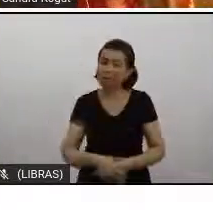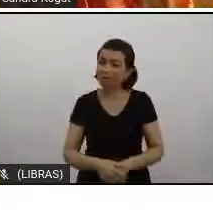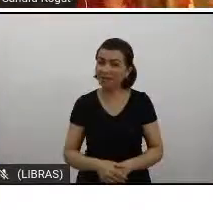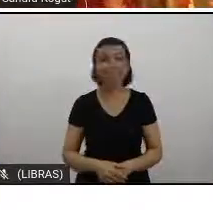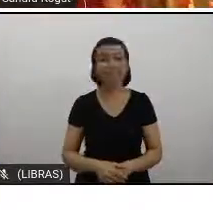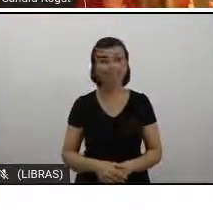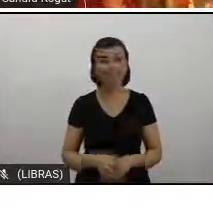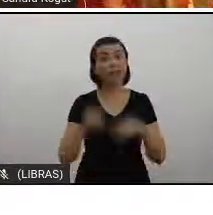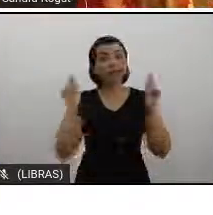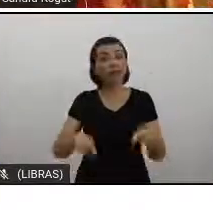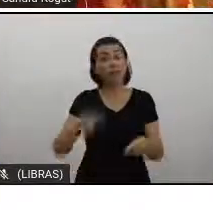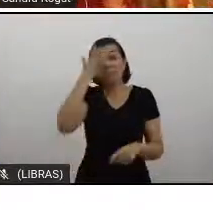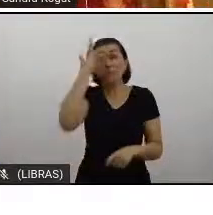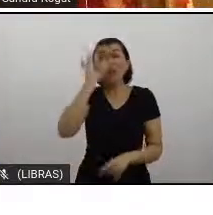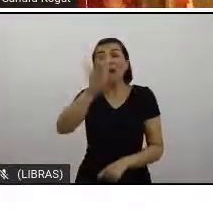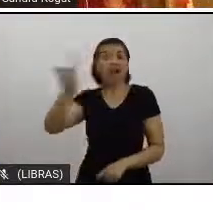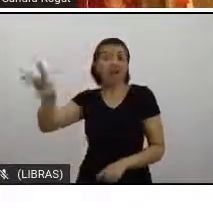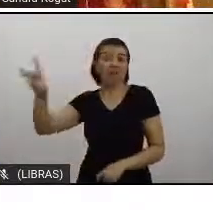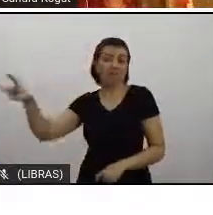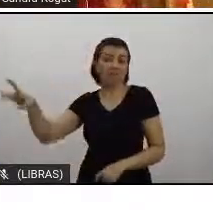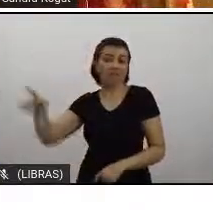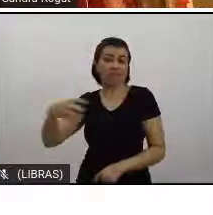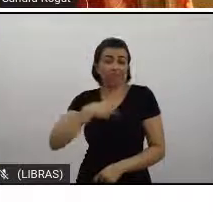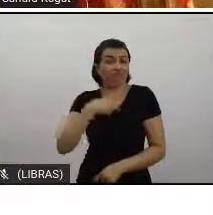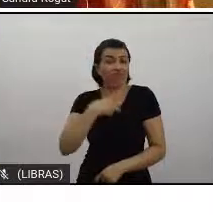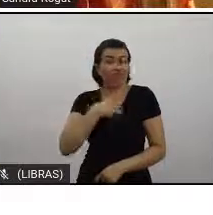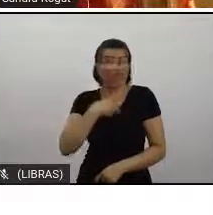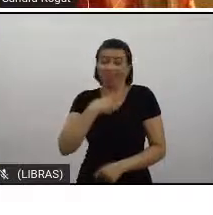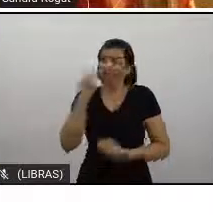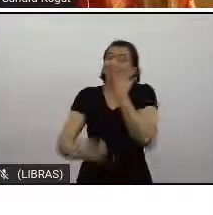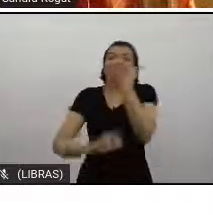contar histórias. Então, eu me lembro de